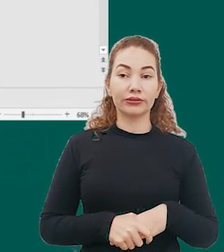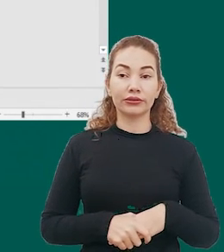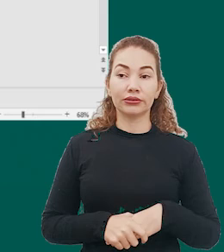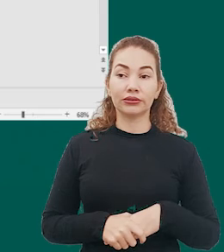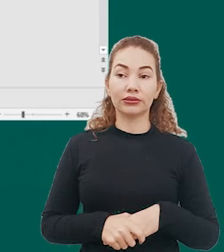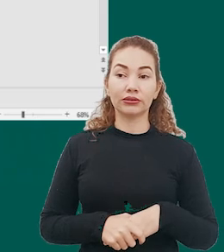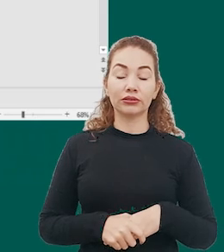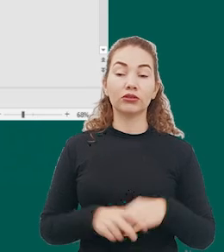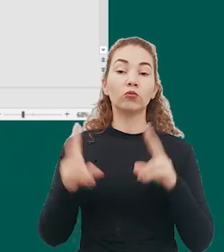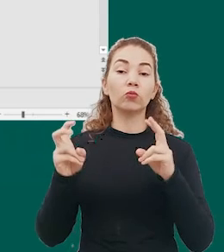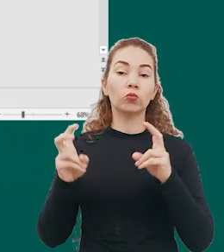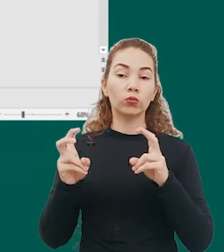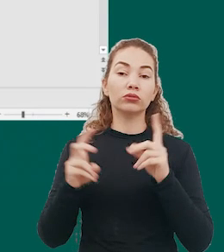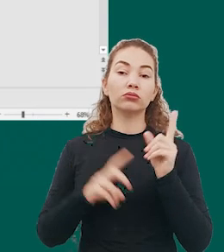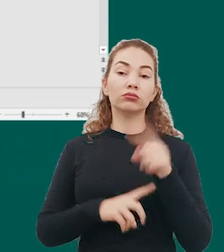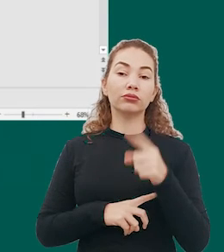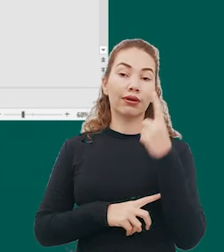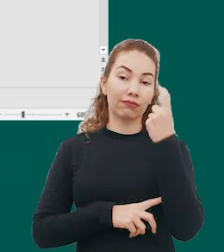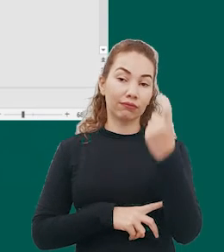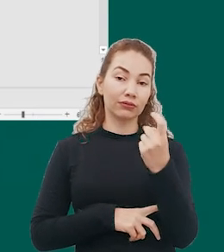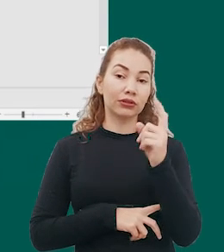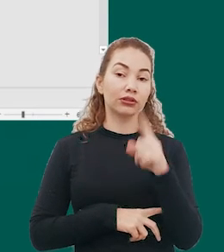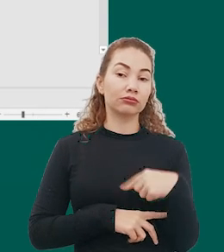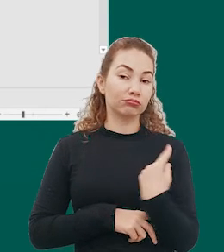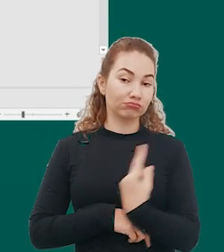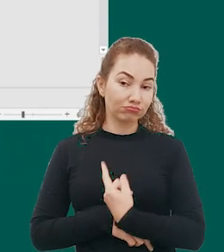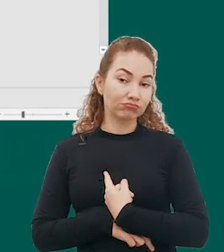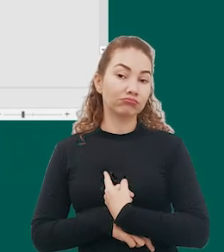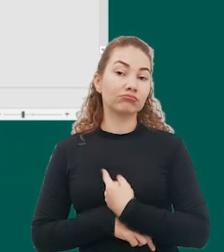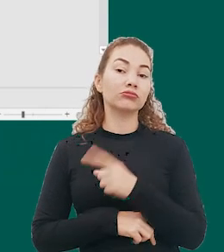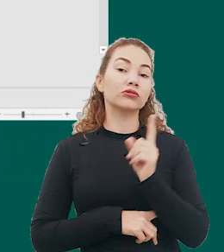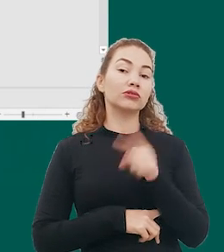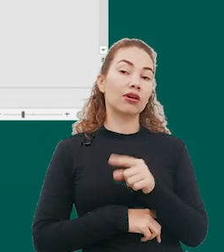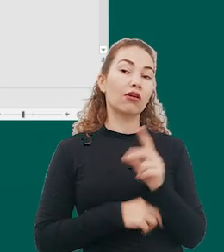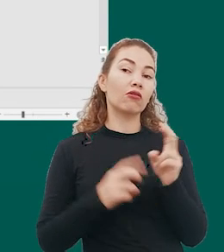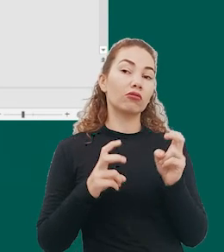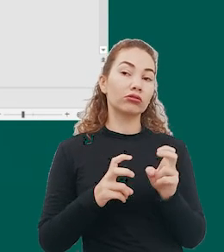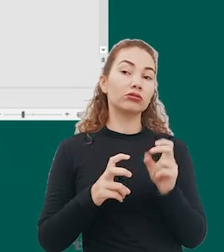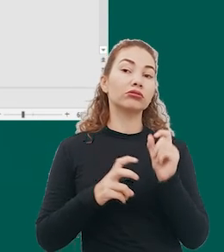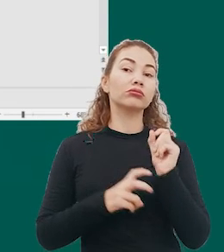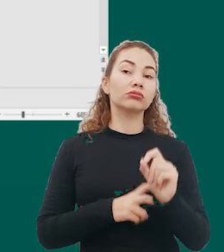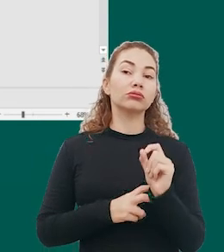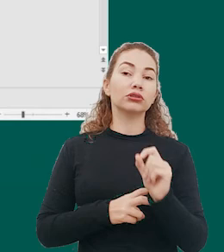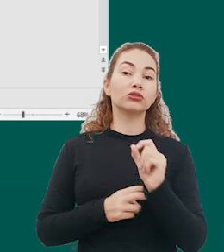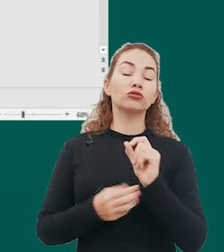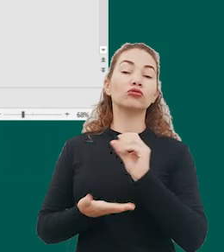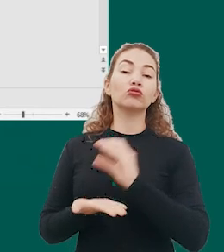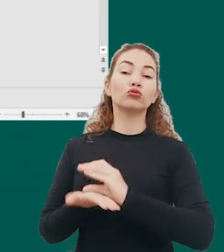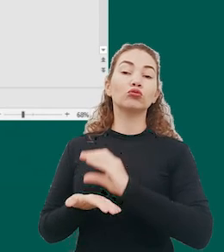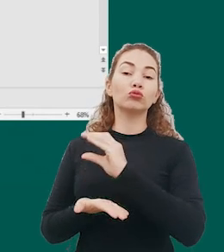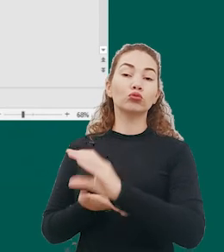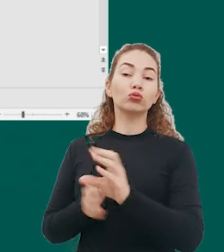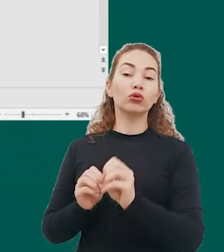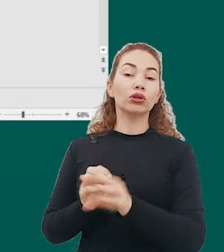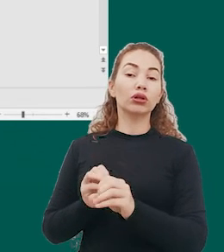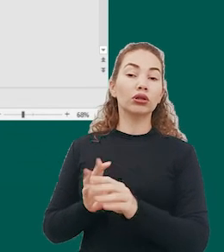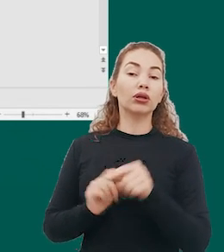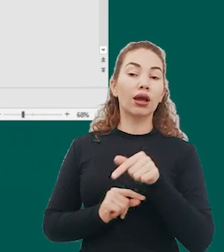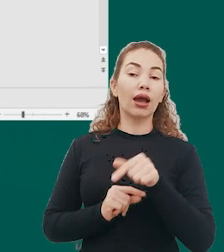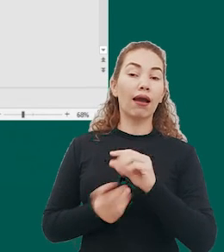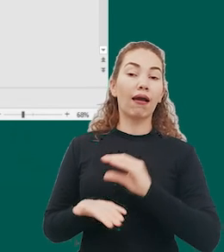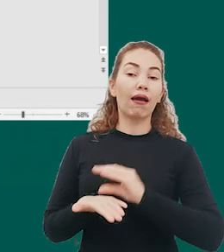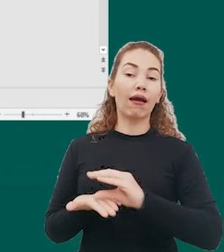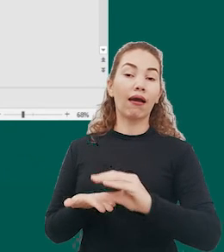Um tema que é bastante interessante para nós, né, é a questão do crédito educativo. Entenda-se aqui